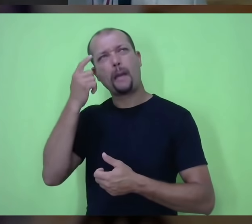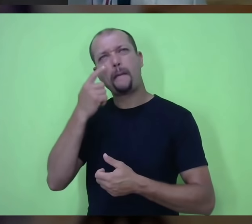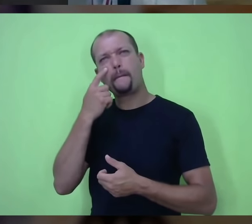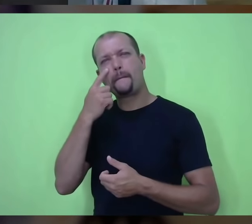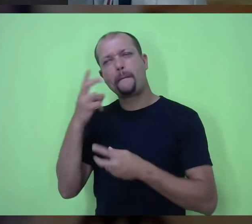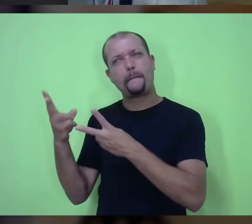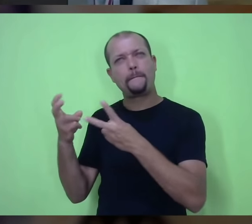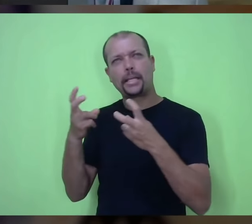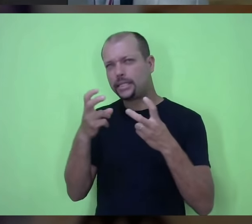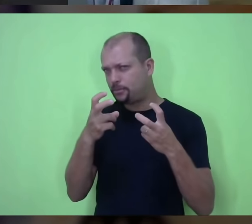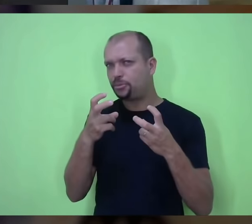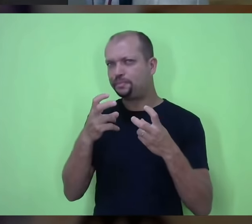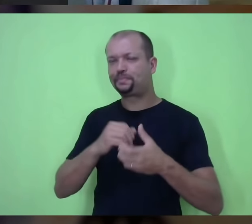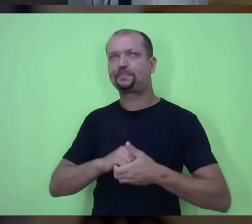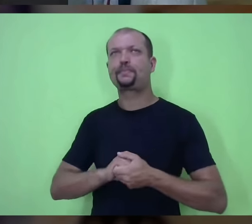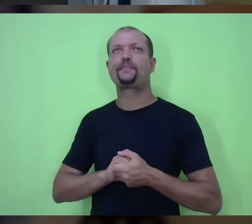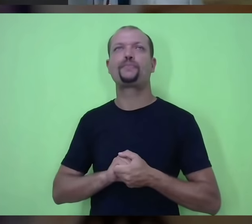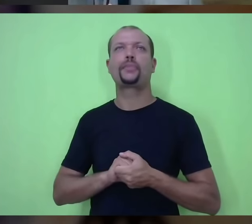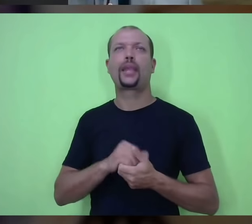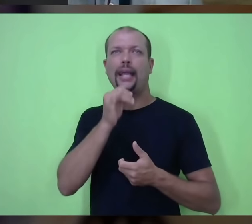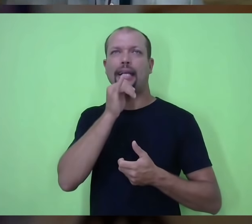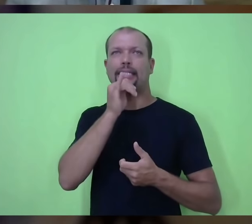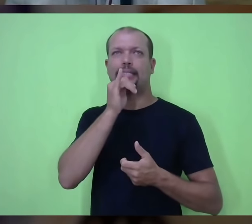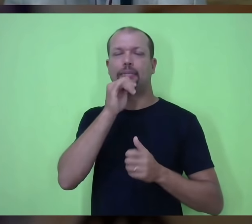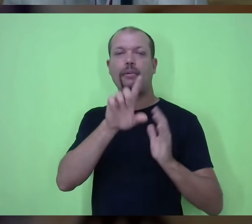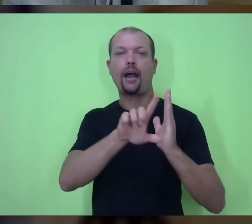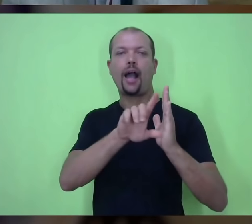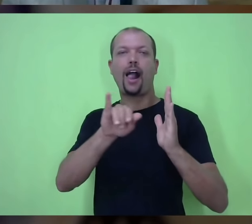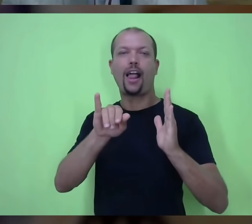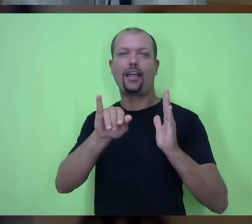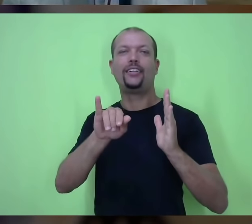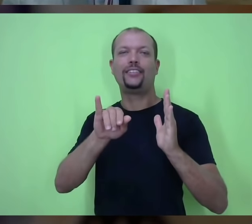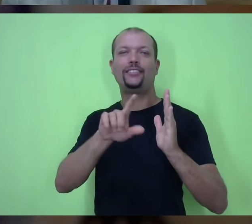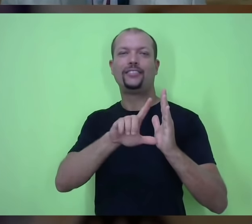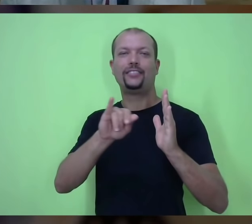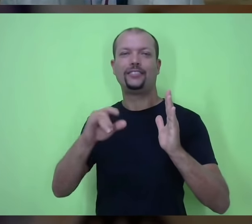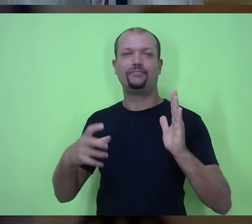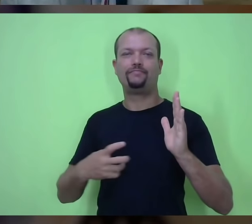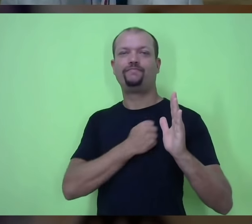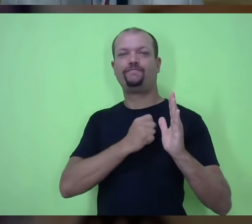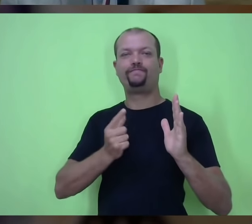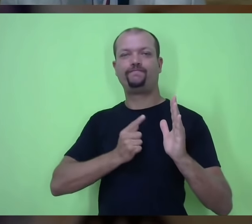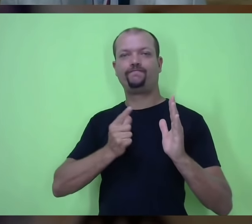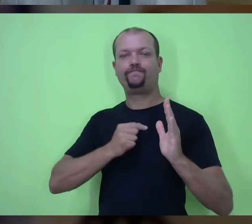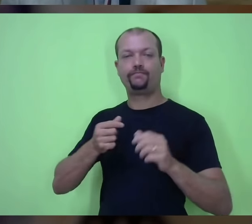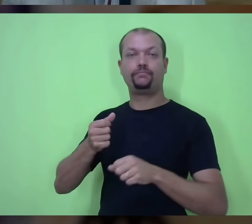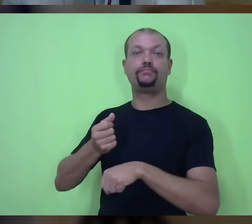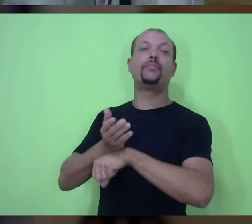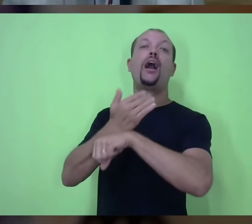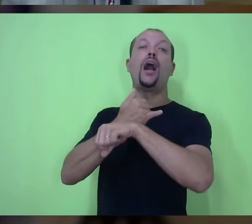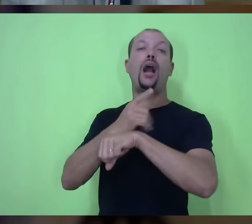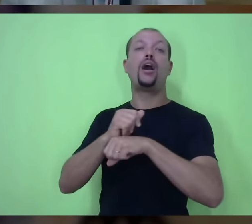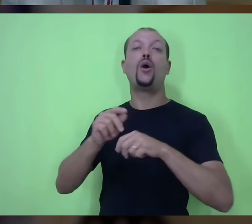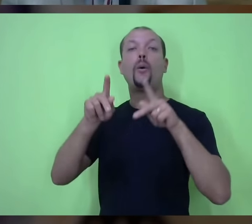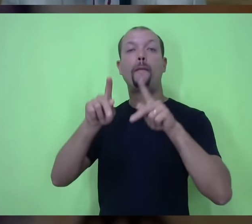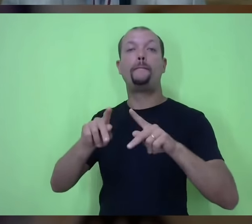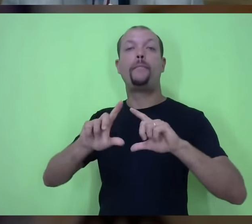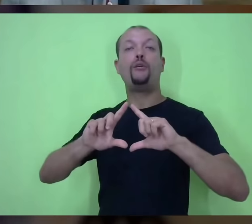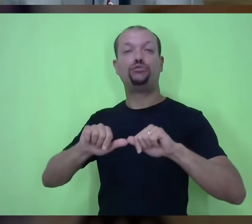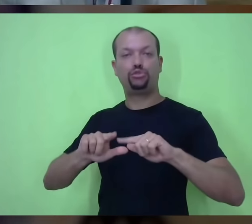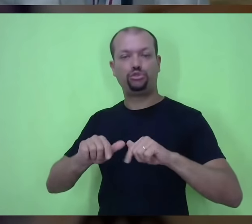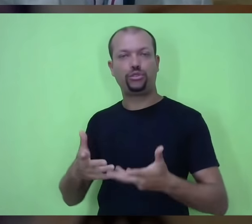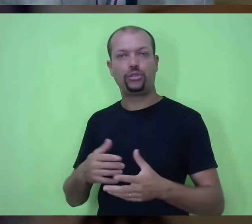observo alguns paralelos, como por exemplo a lei de resgate que Deus tinha estabelecido para Israel, em um primeiro